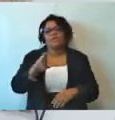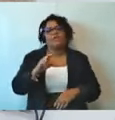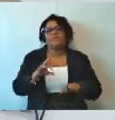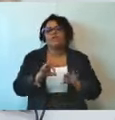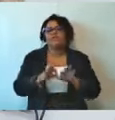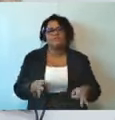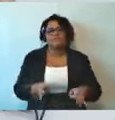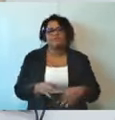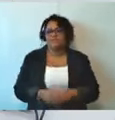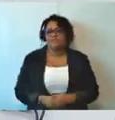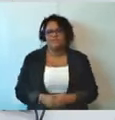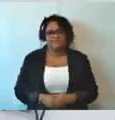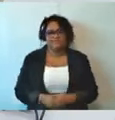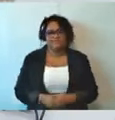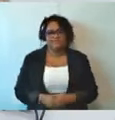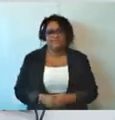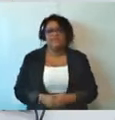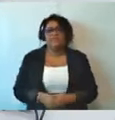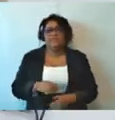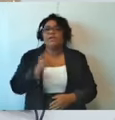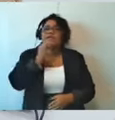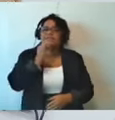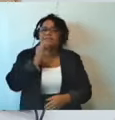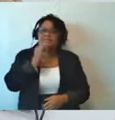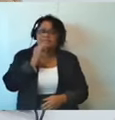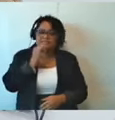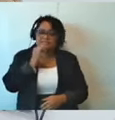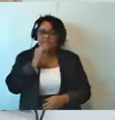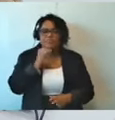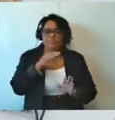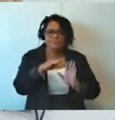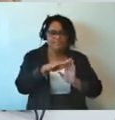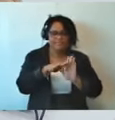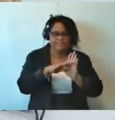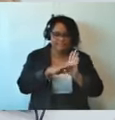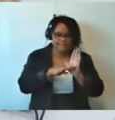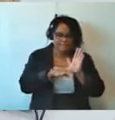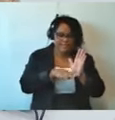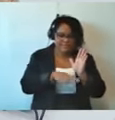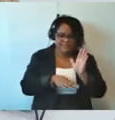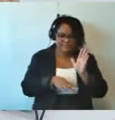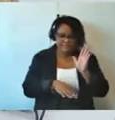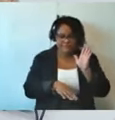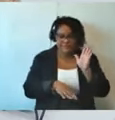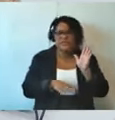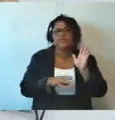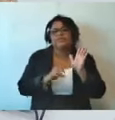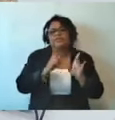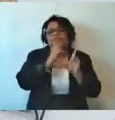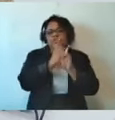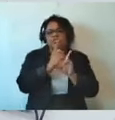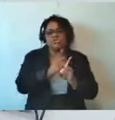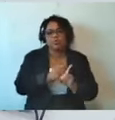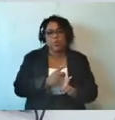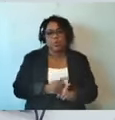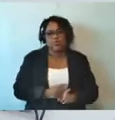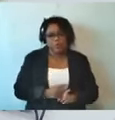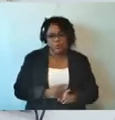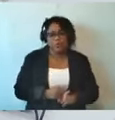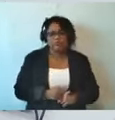esses exemplos, que eu até fiz uma listinha aqui para mim das coisas todas que nós encontramos, né, ao longo